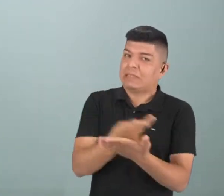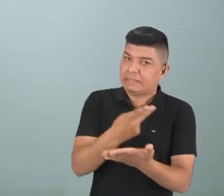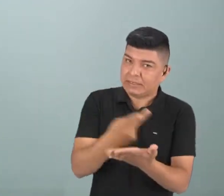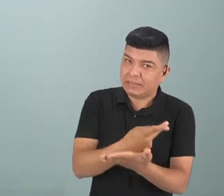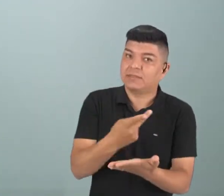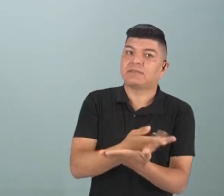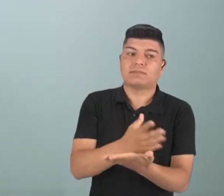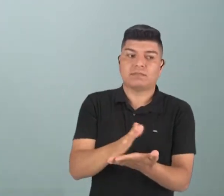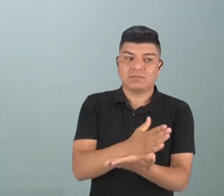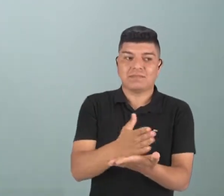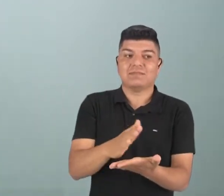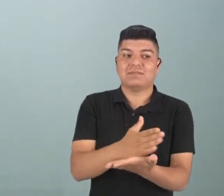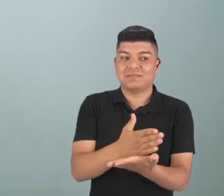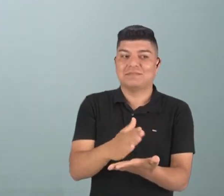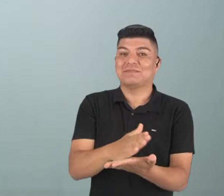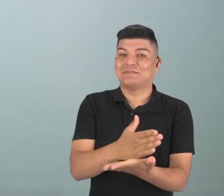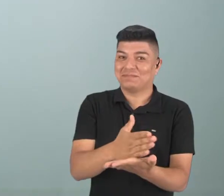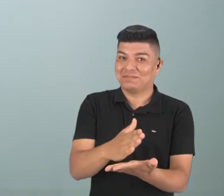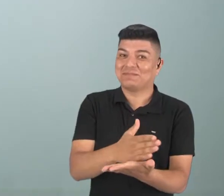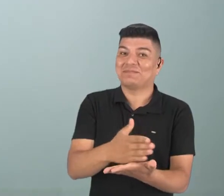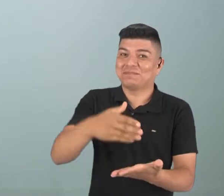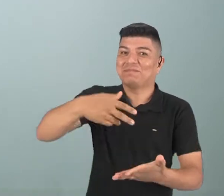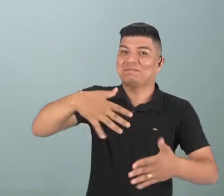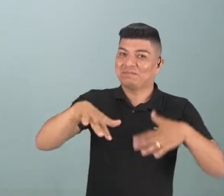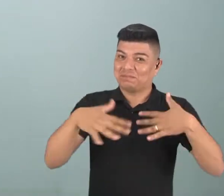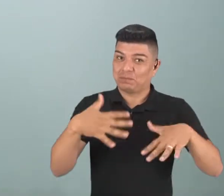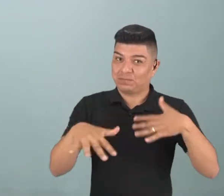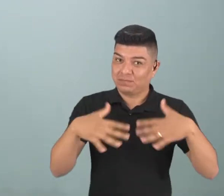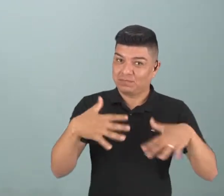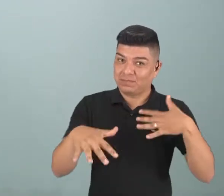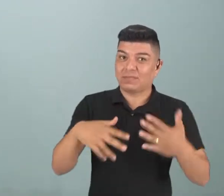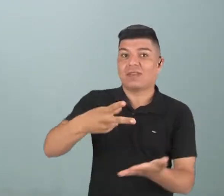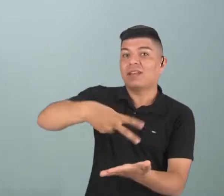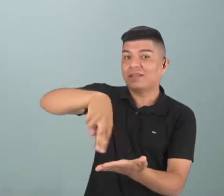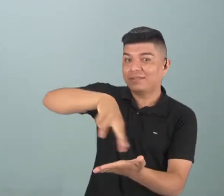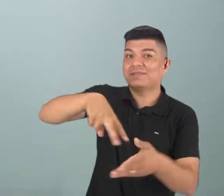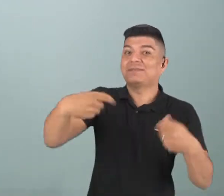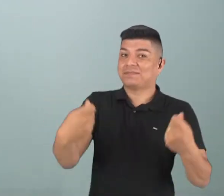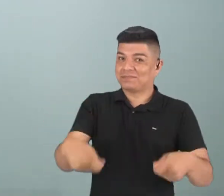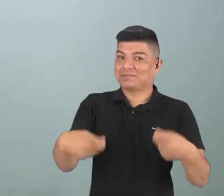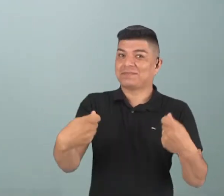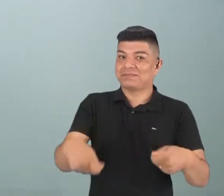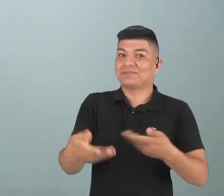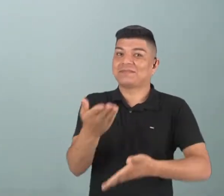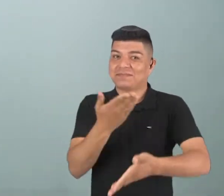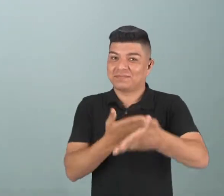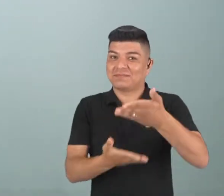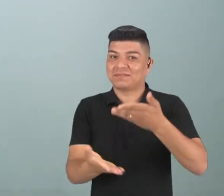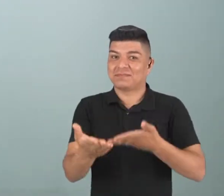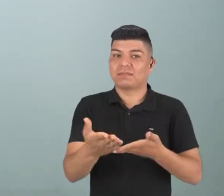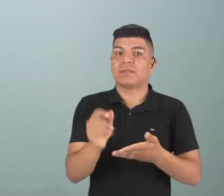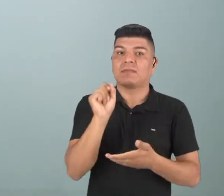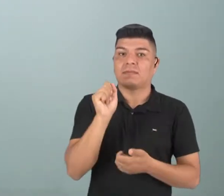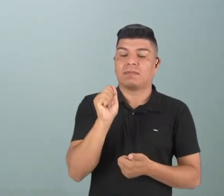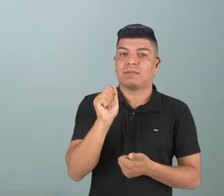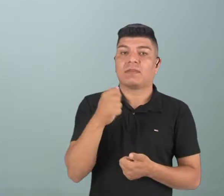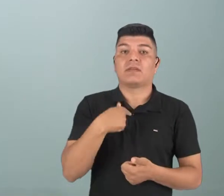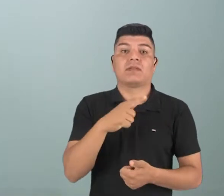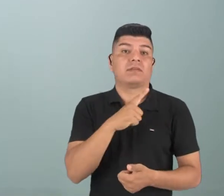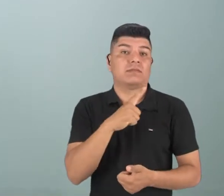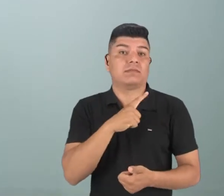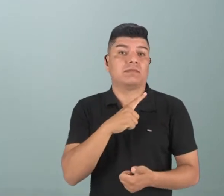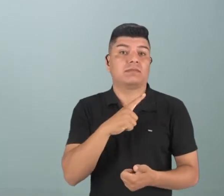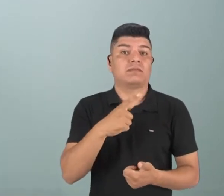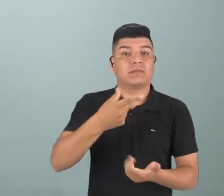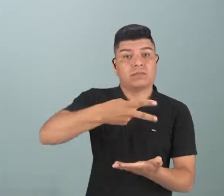errada com a sua coreografia, com os seus movimentos. Então a dança ela precisa transmitir. E é claro que eu tenho dança,